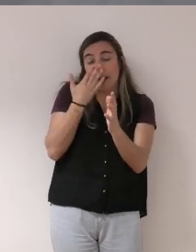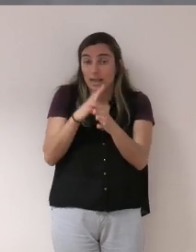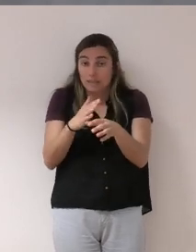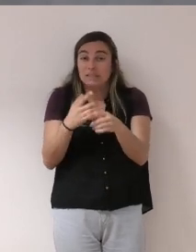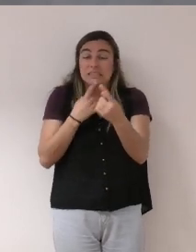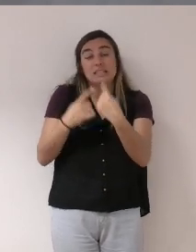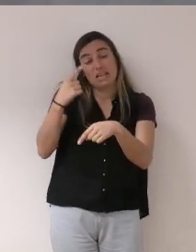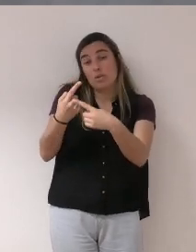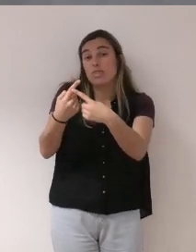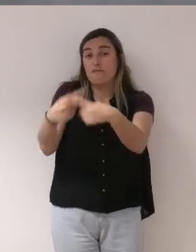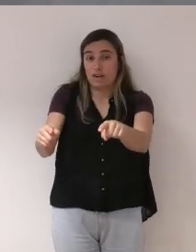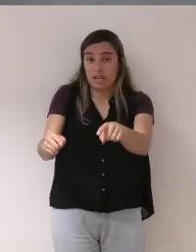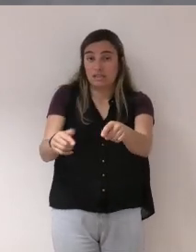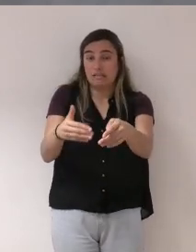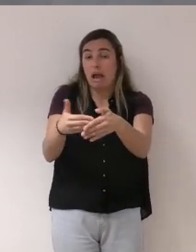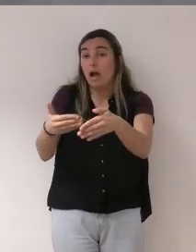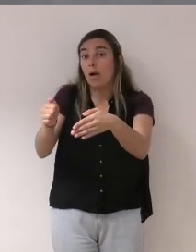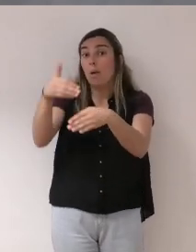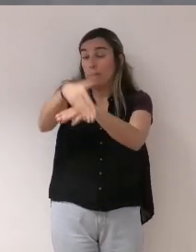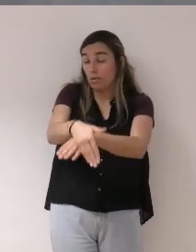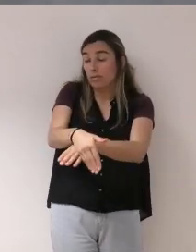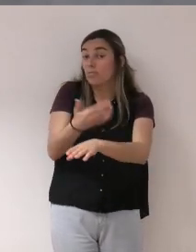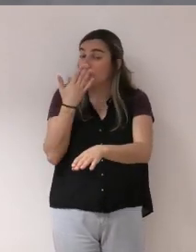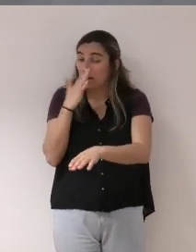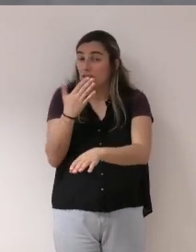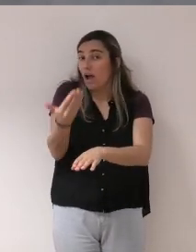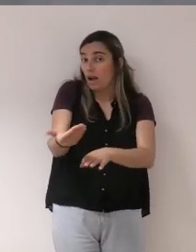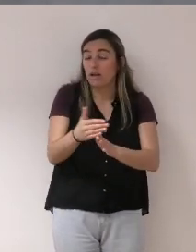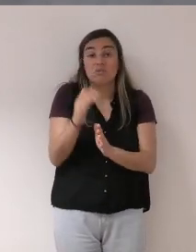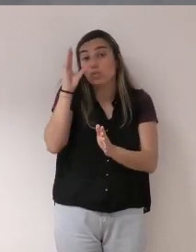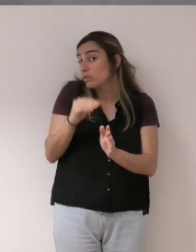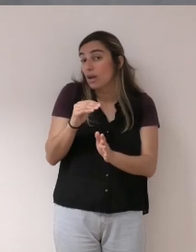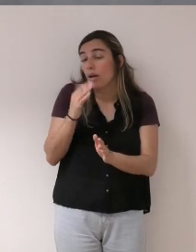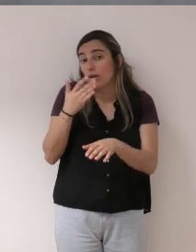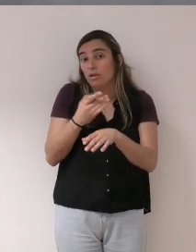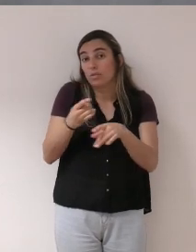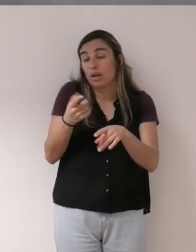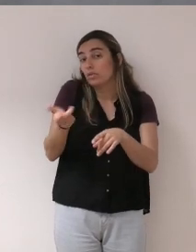e razoavelmente transgressores? Eu francamente não sei.